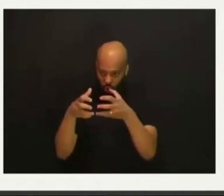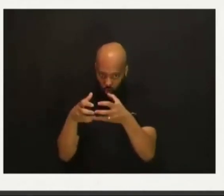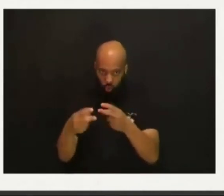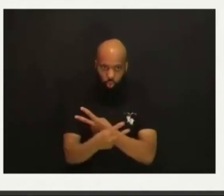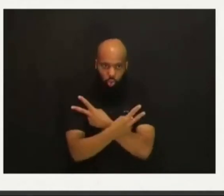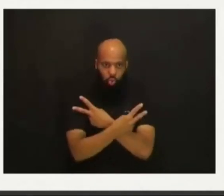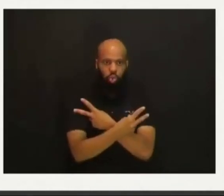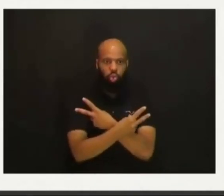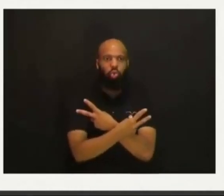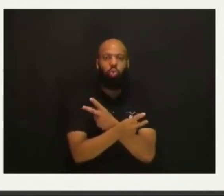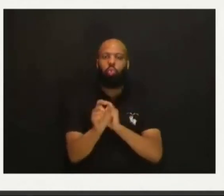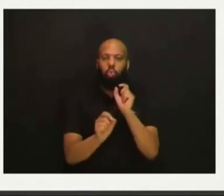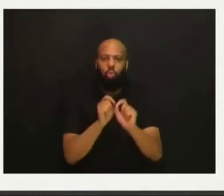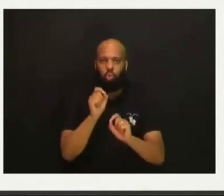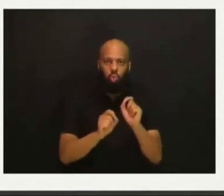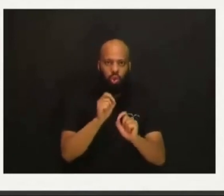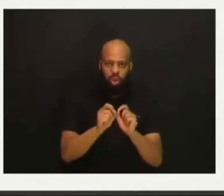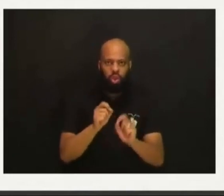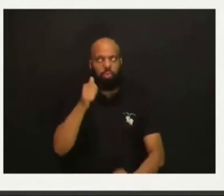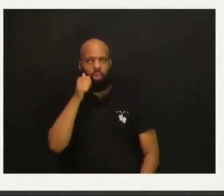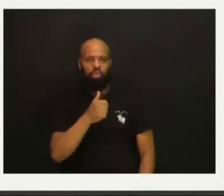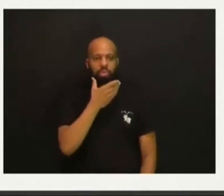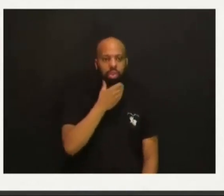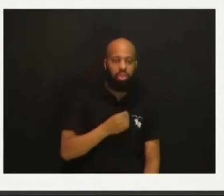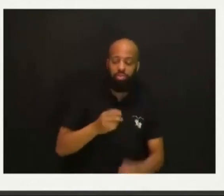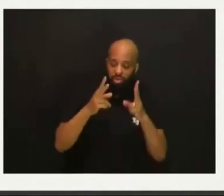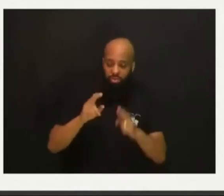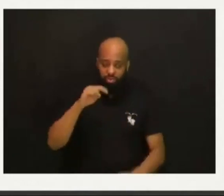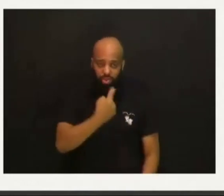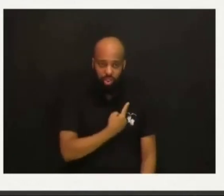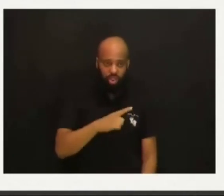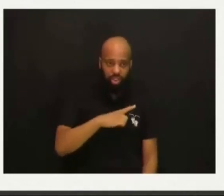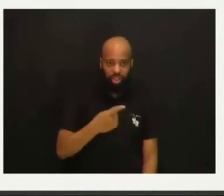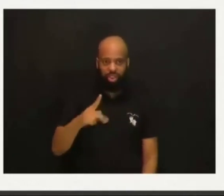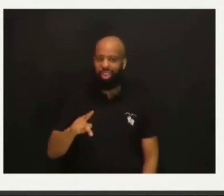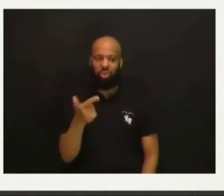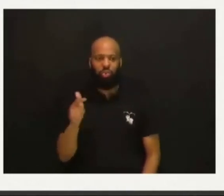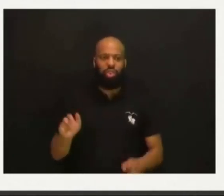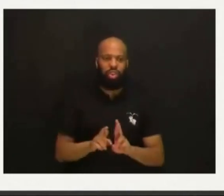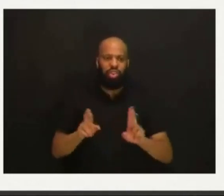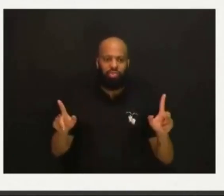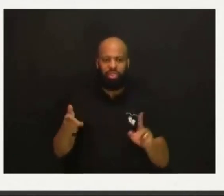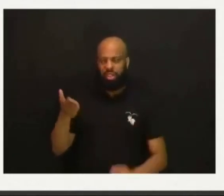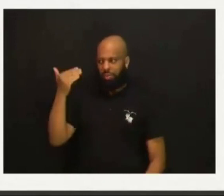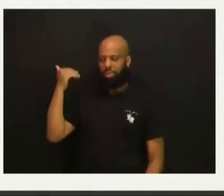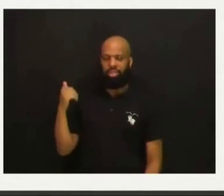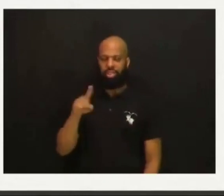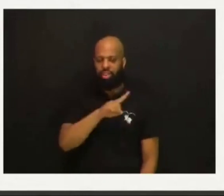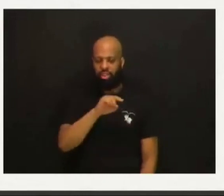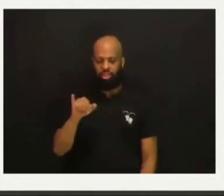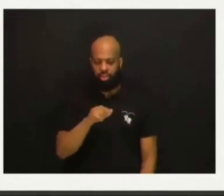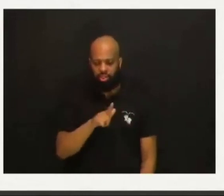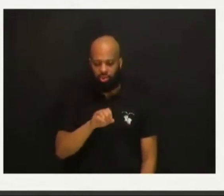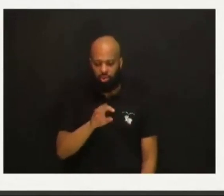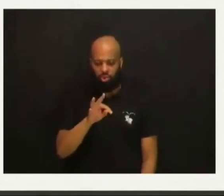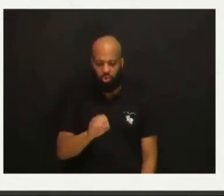nós que estamos aqui sentados. Não há diferença entre aquele zigoto que, numa fração de milésimo,